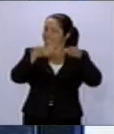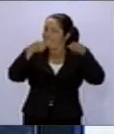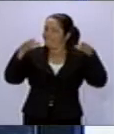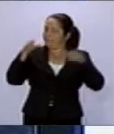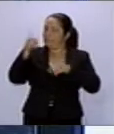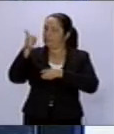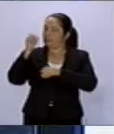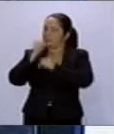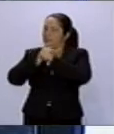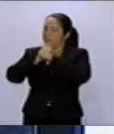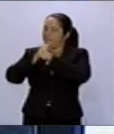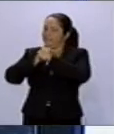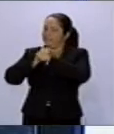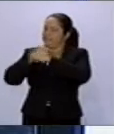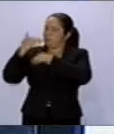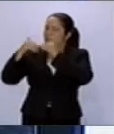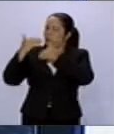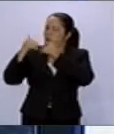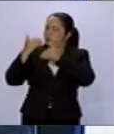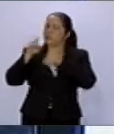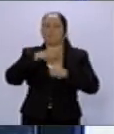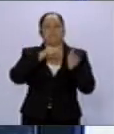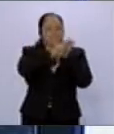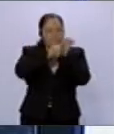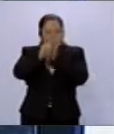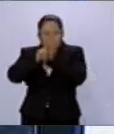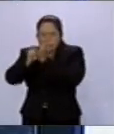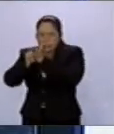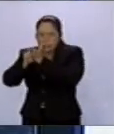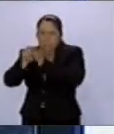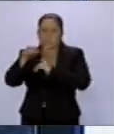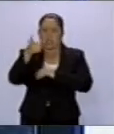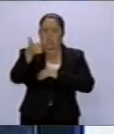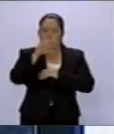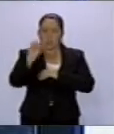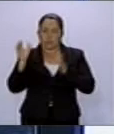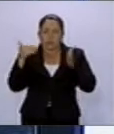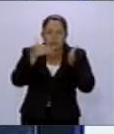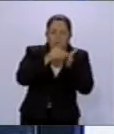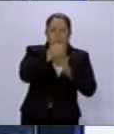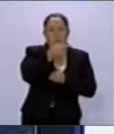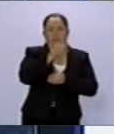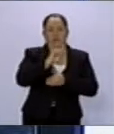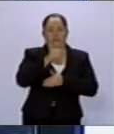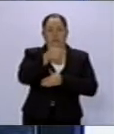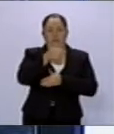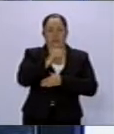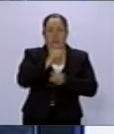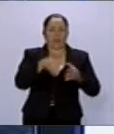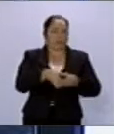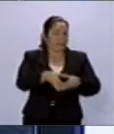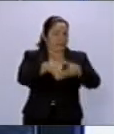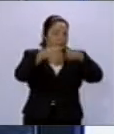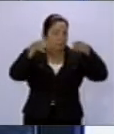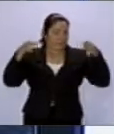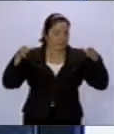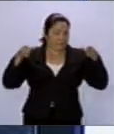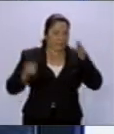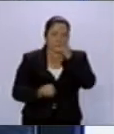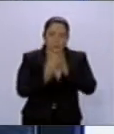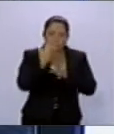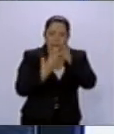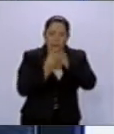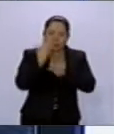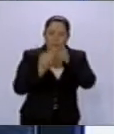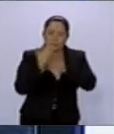últimos 10 anos nós temos estudo do ipac que mostram que o Brasil de 2000 a 2010 cresceu 21 milhões de empregos formais de 65 milhões para